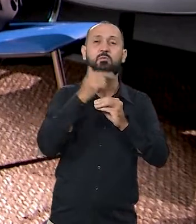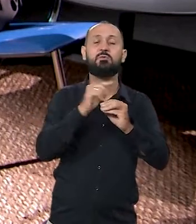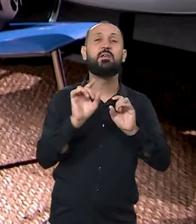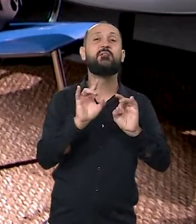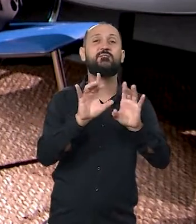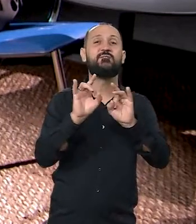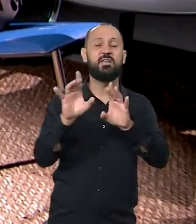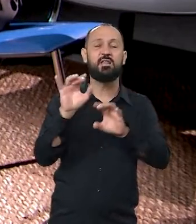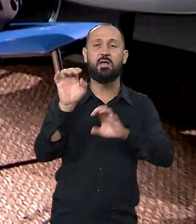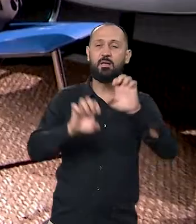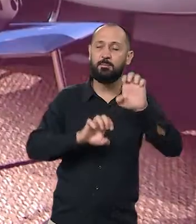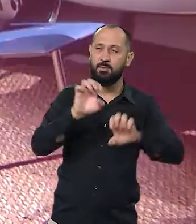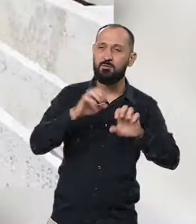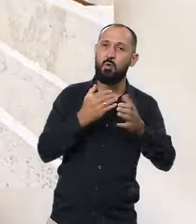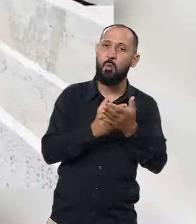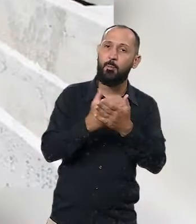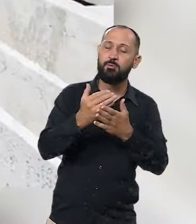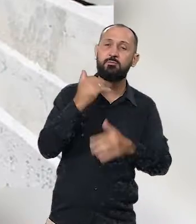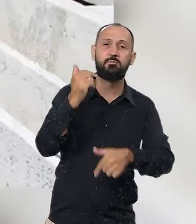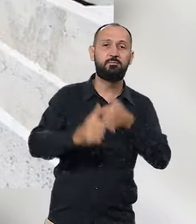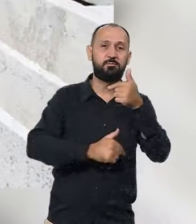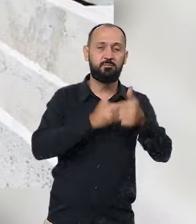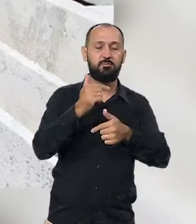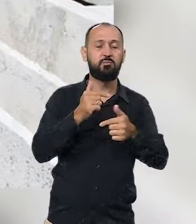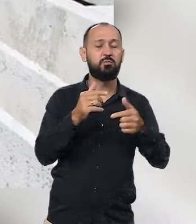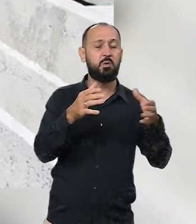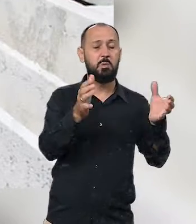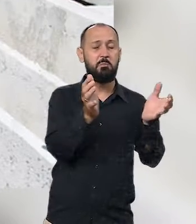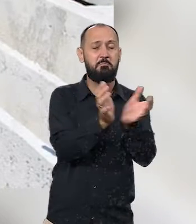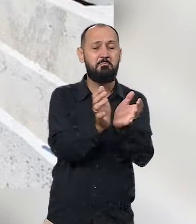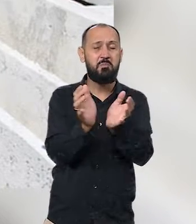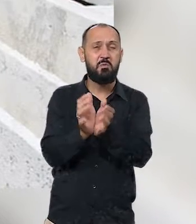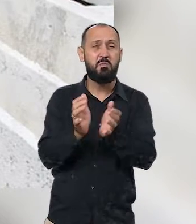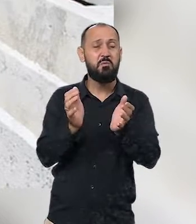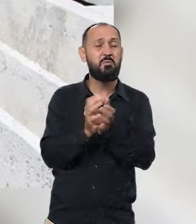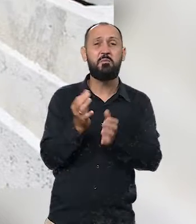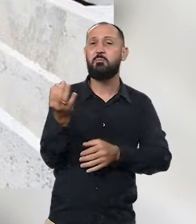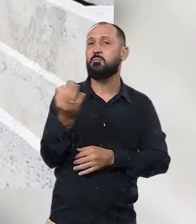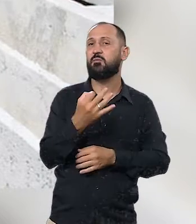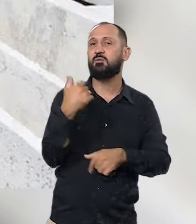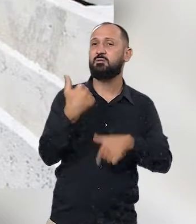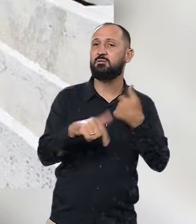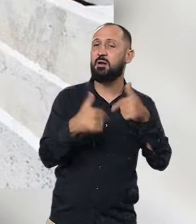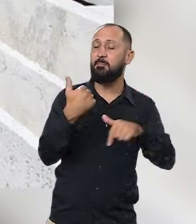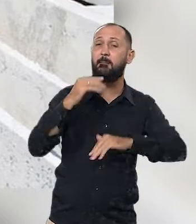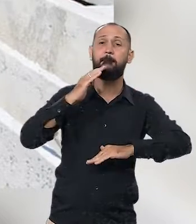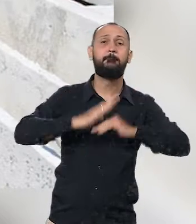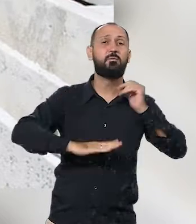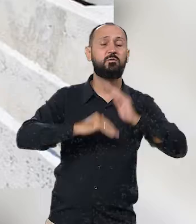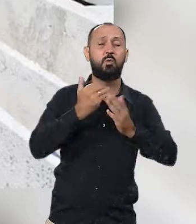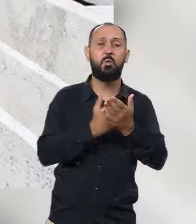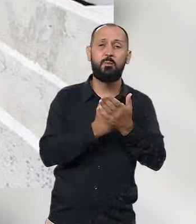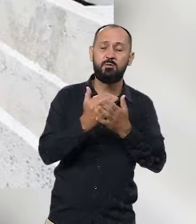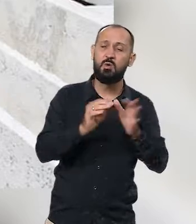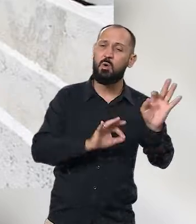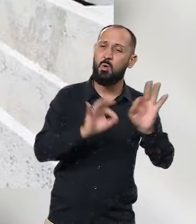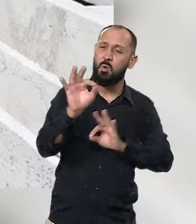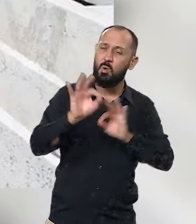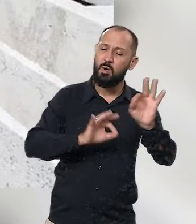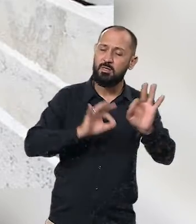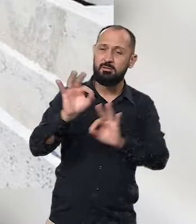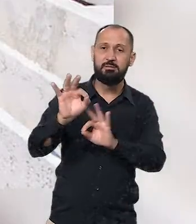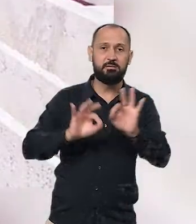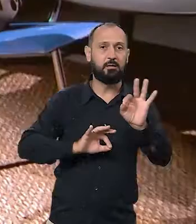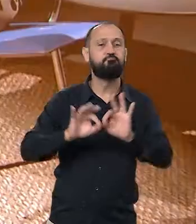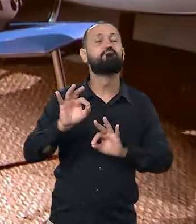posteriormente vender a empresa. E aí iniciamos um grande trabalho, encontrei uma equipe extraordinária de trabalhadores da Sanesul e iniciamos um